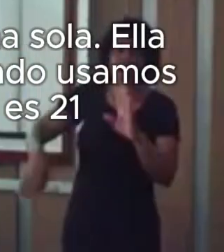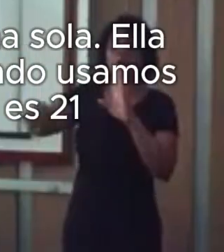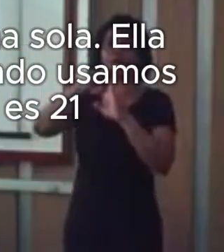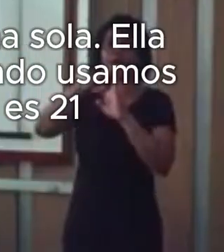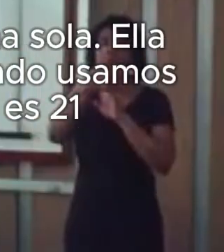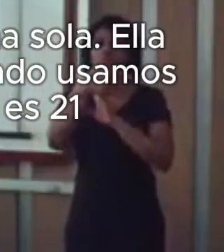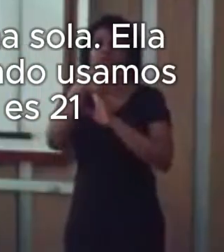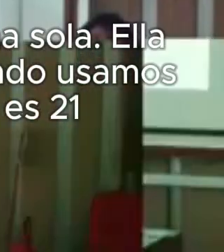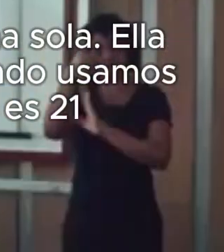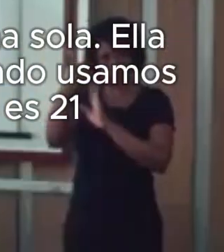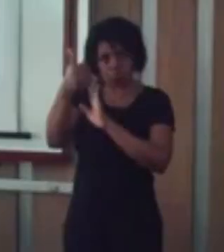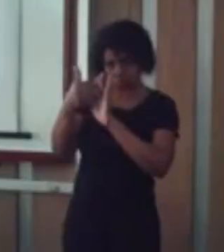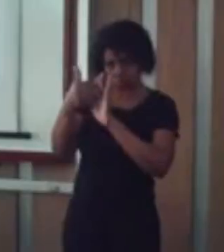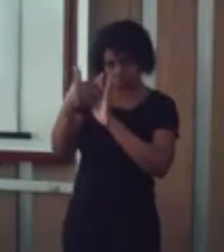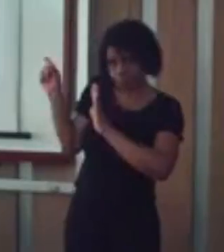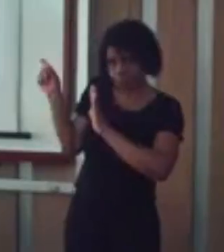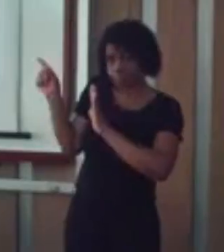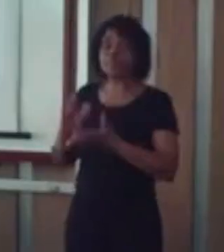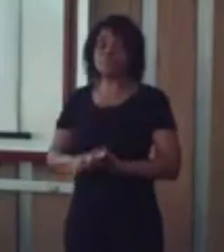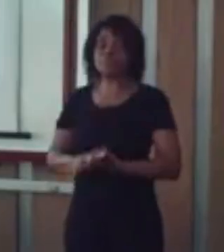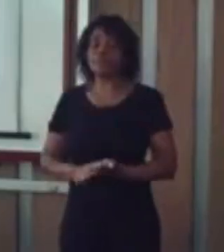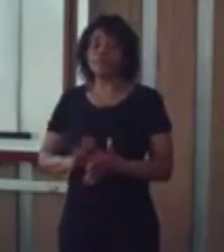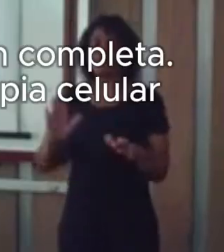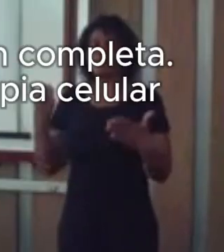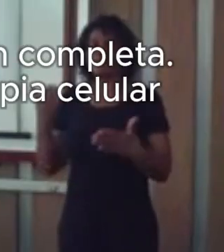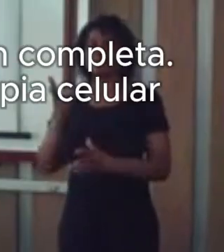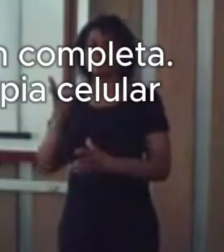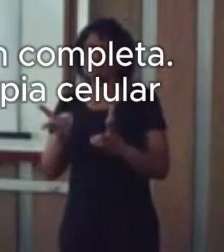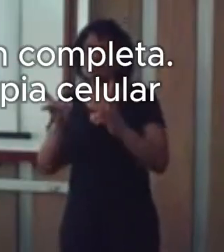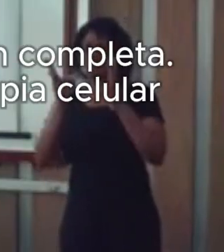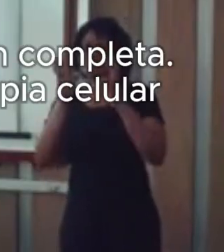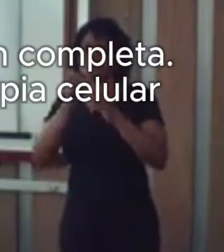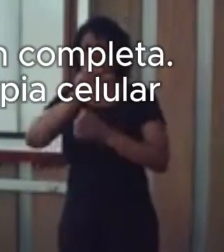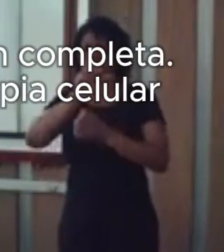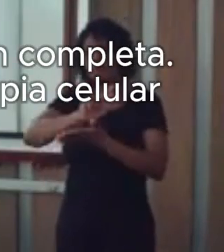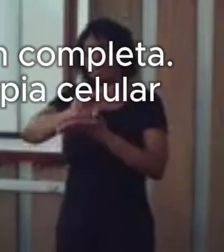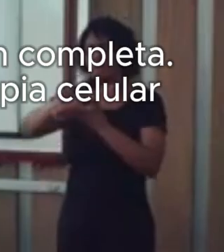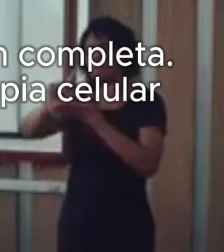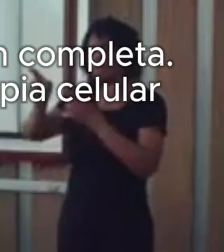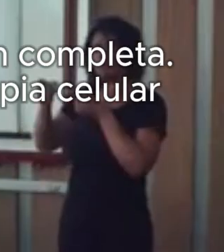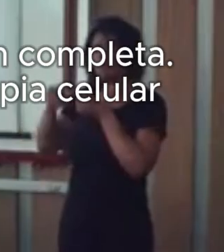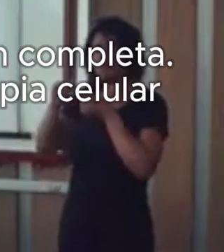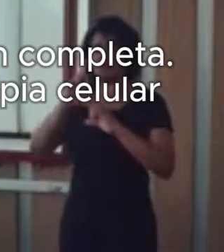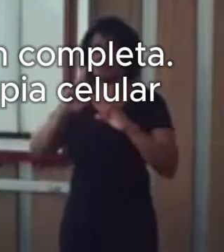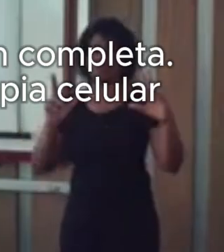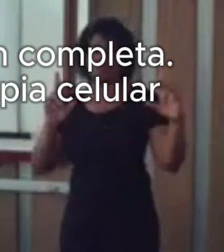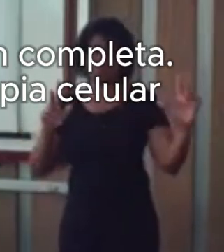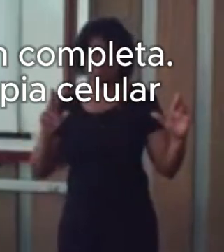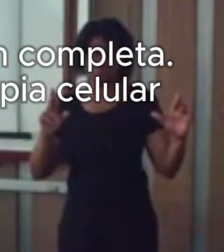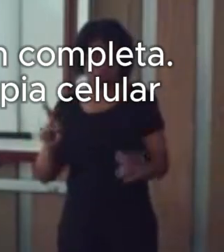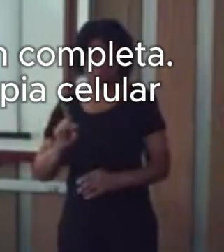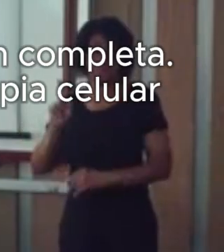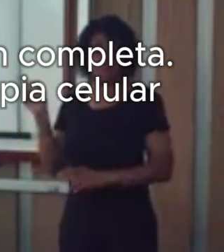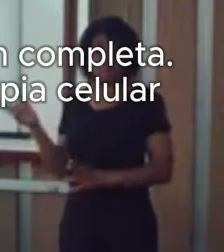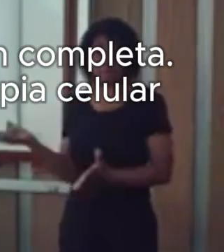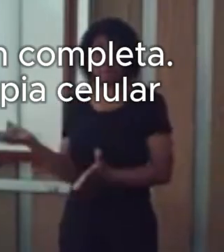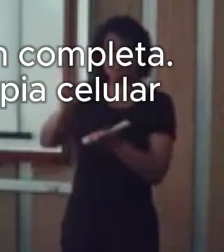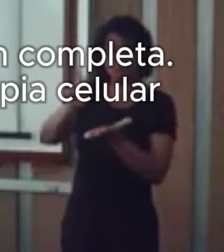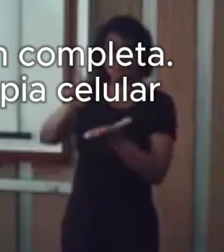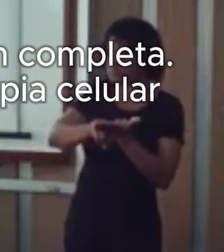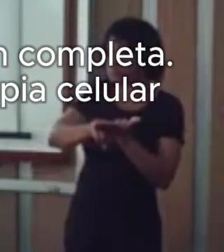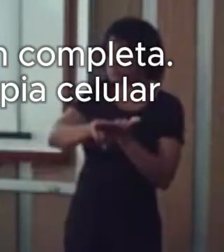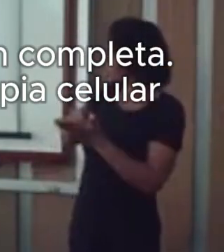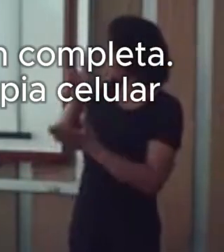21. Tá? E aí a gente foi ver isso em vários tipos diferentes. Isso aqui é essa transecção dorsal, isso